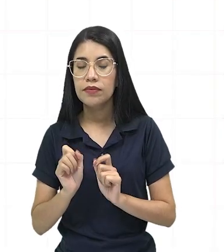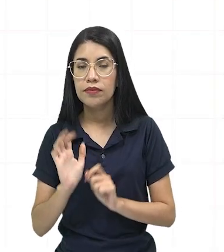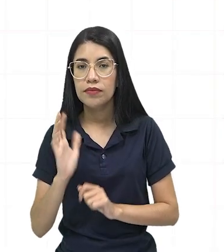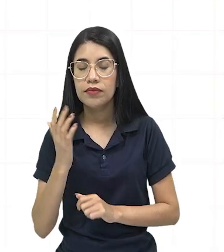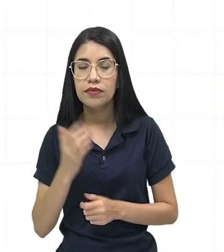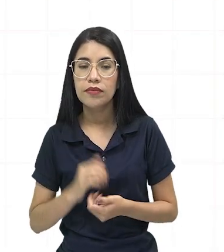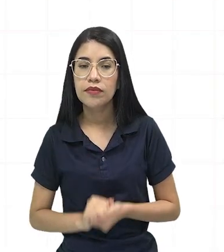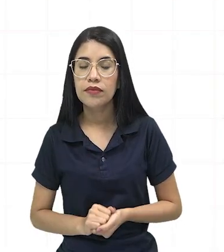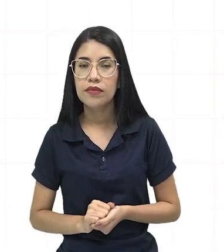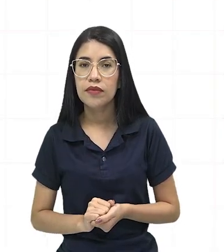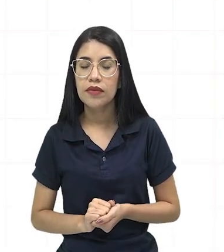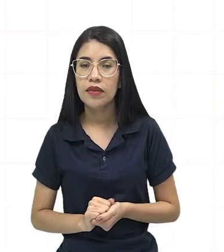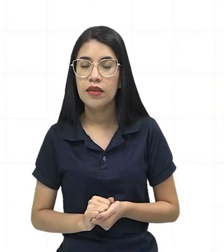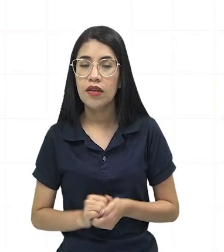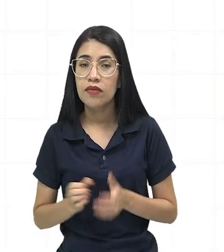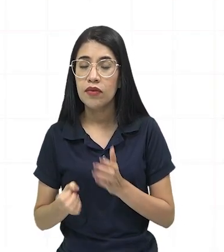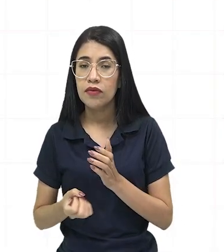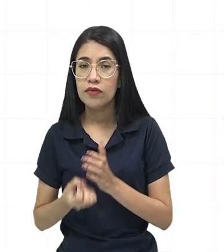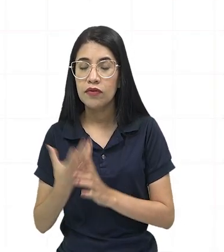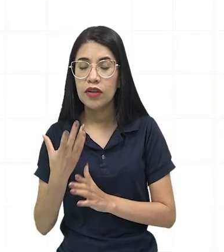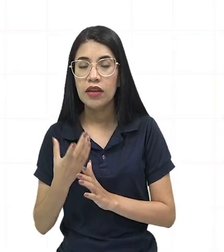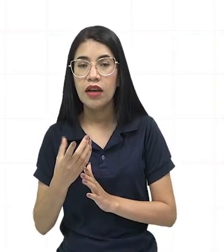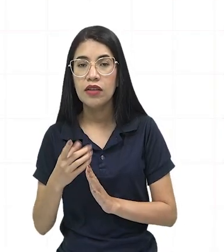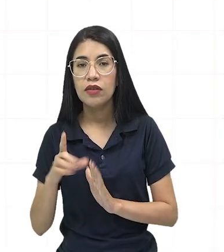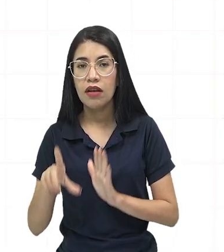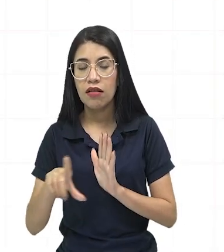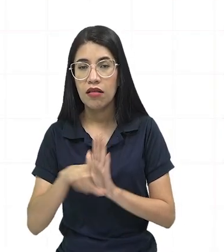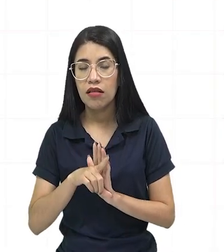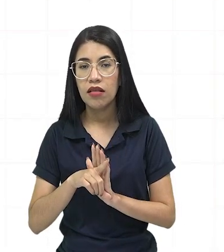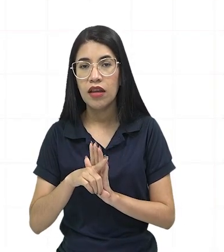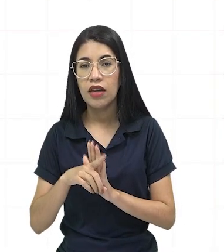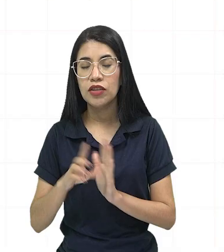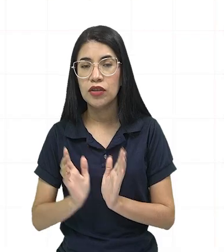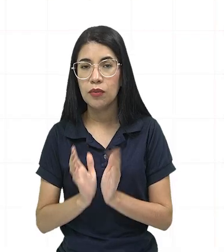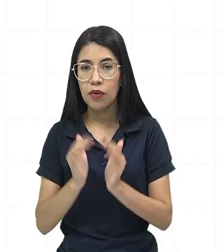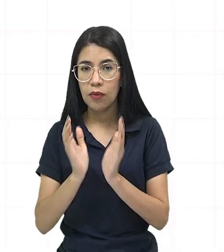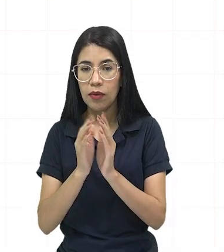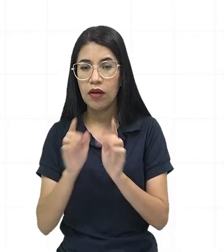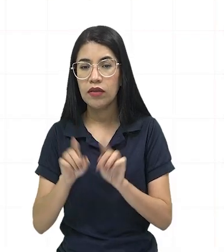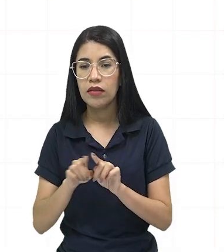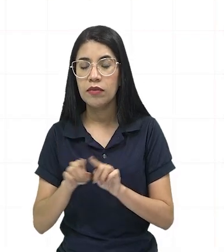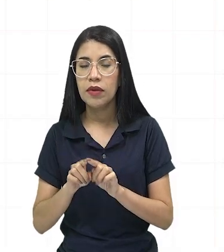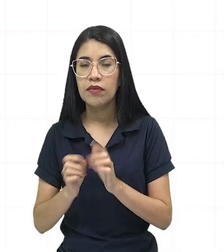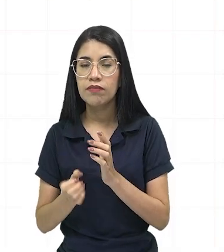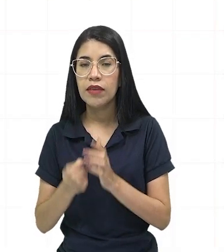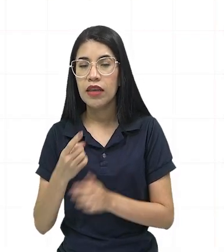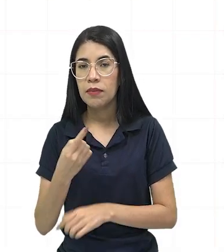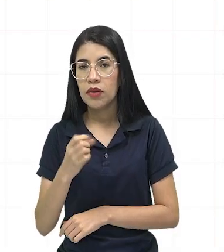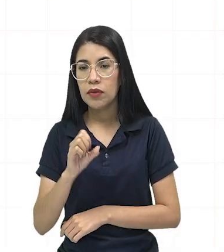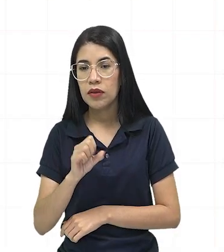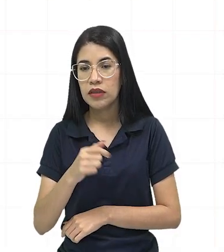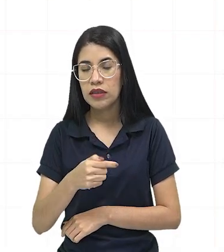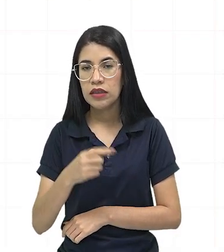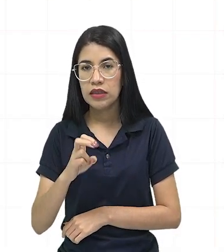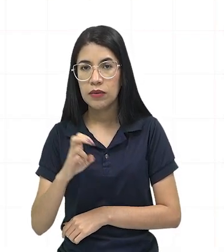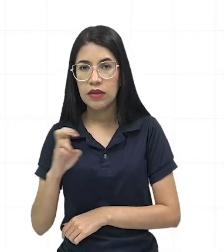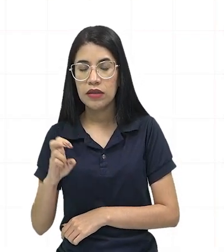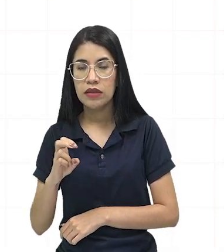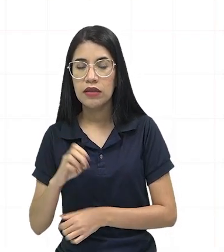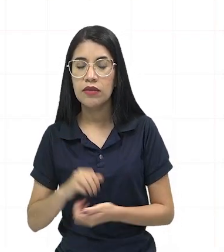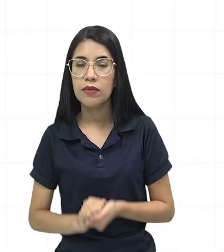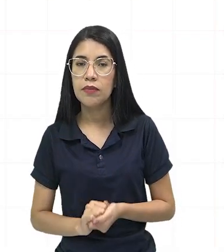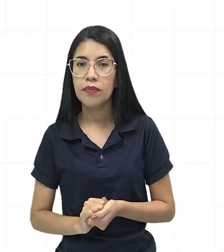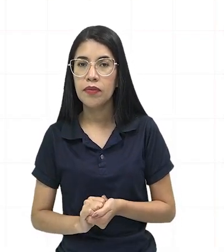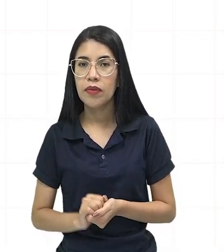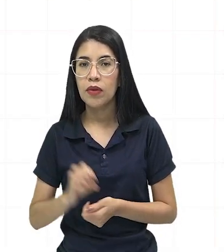texto, o Diretório Pombalino, instituído em 1755 por Sebastião José de Carvalho e Melo, o chamado